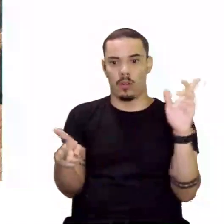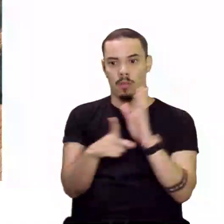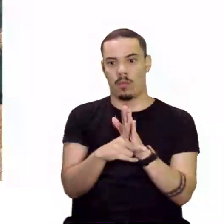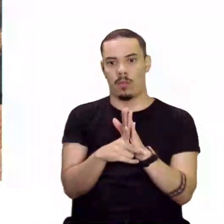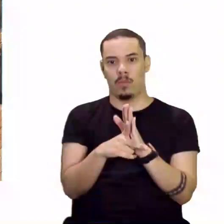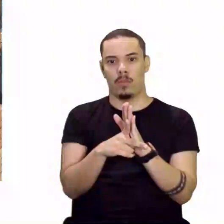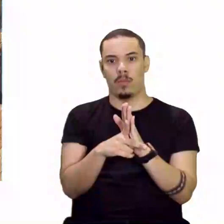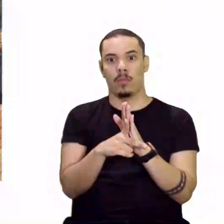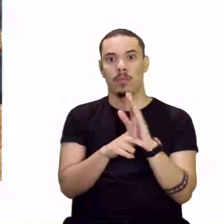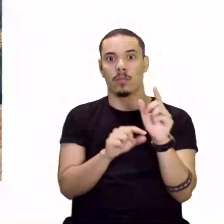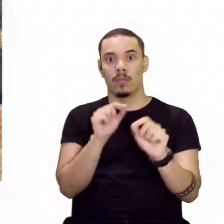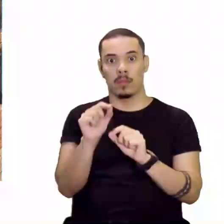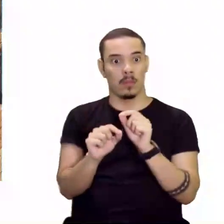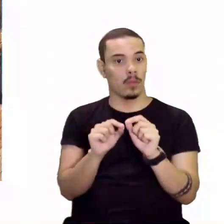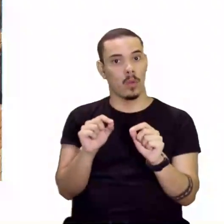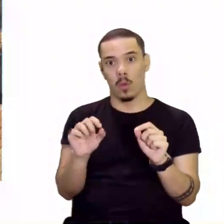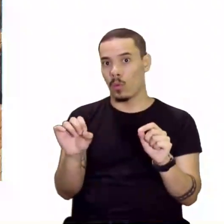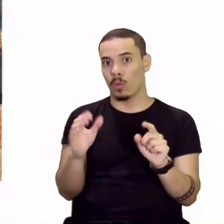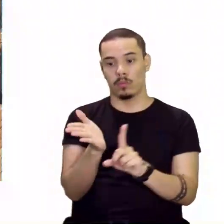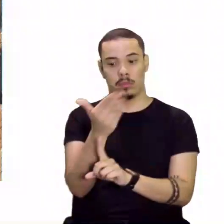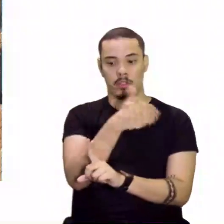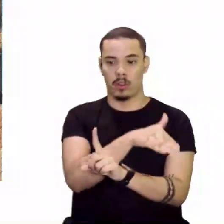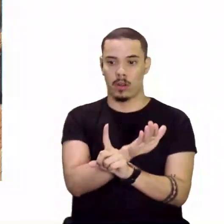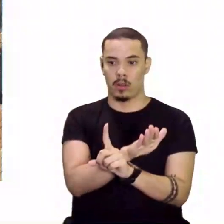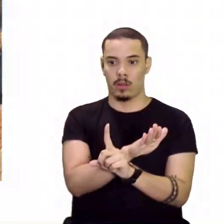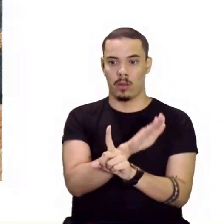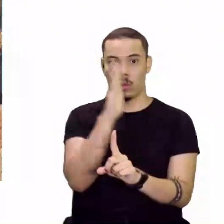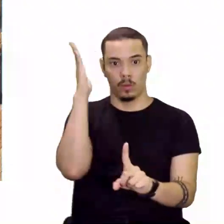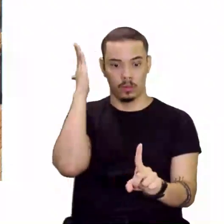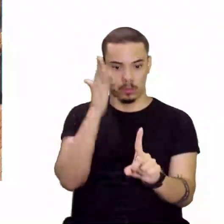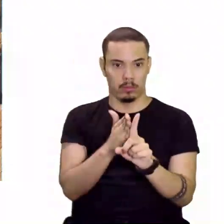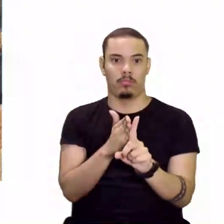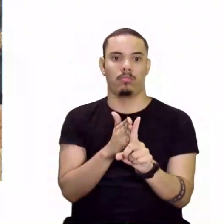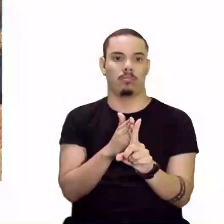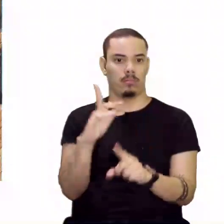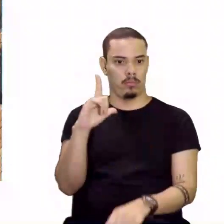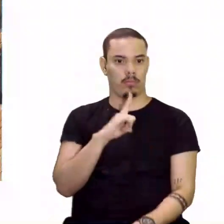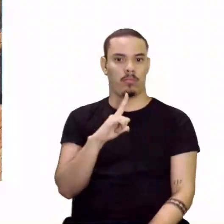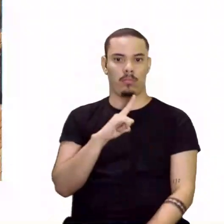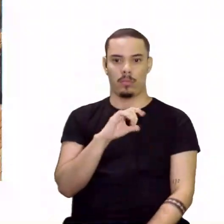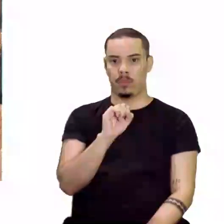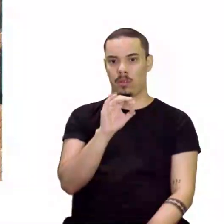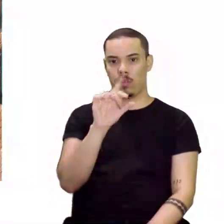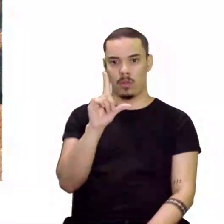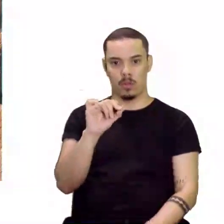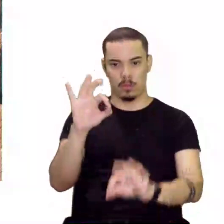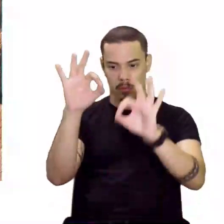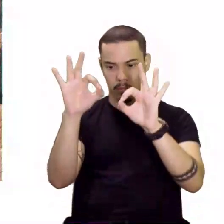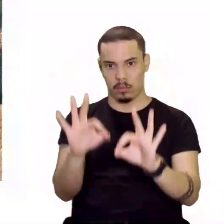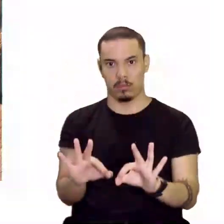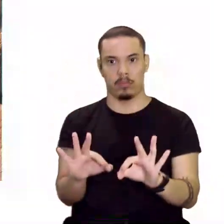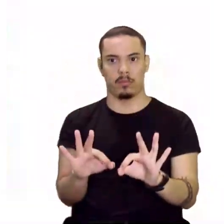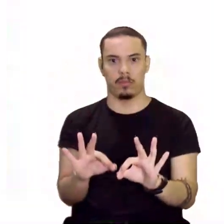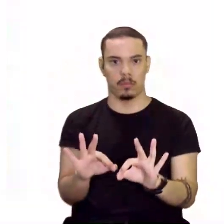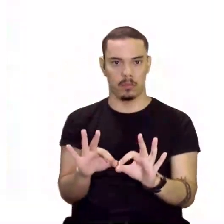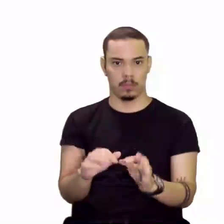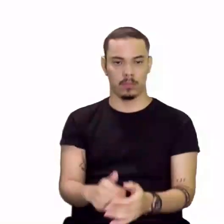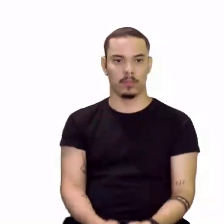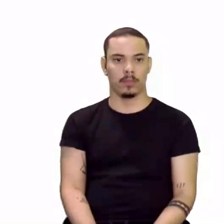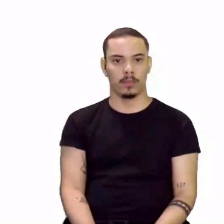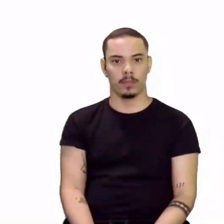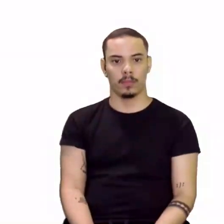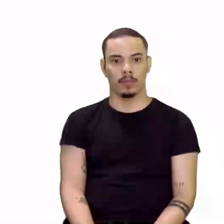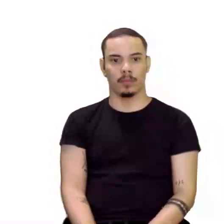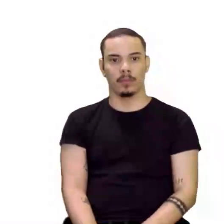direto ou indiretamente. Eu falei, vem do solo direto ou